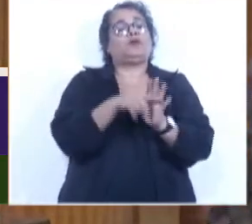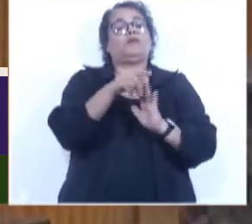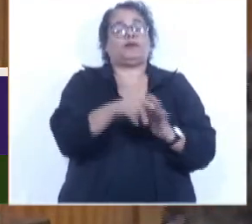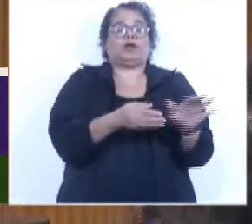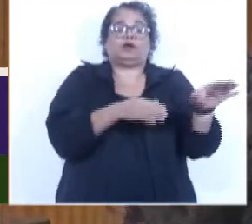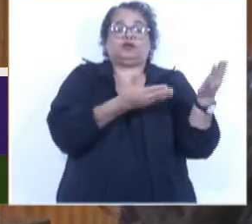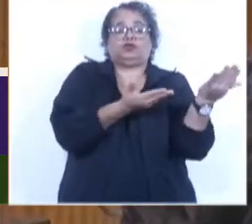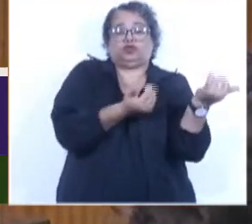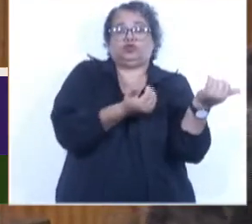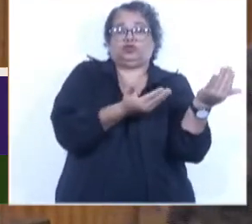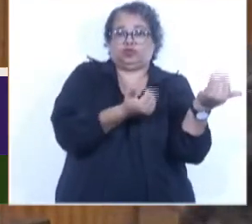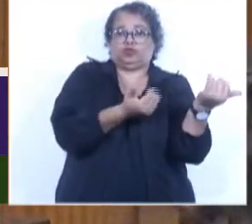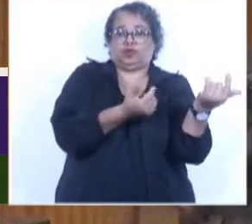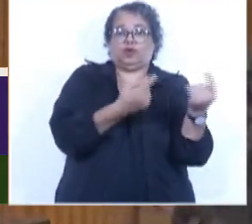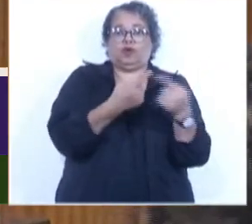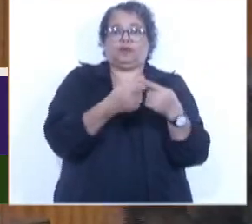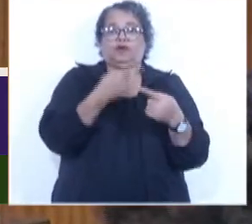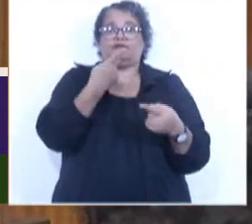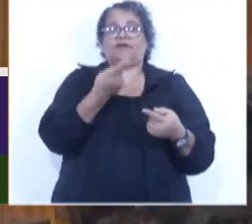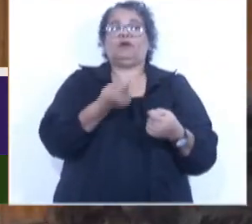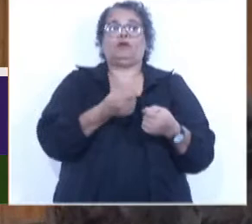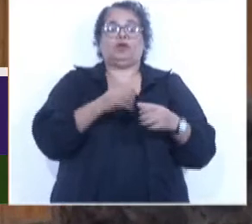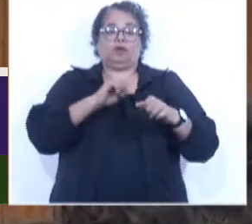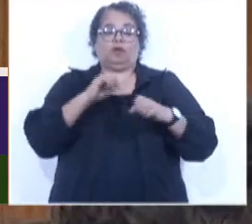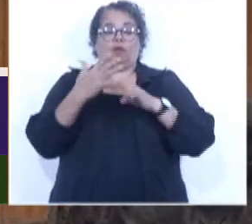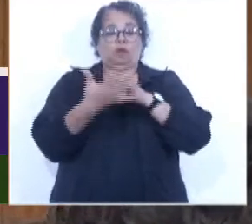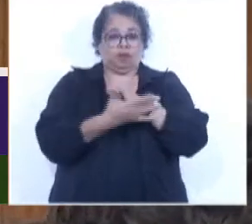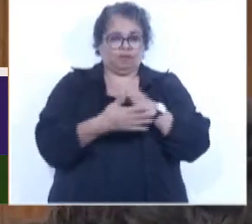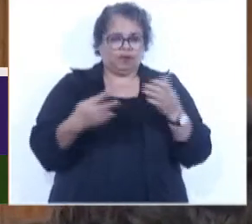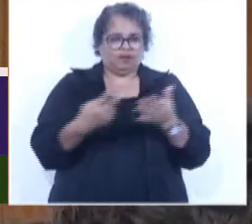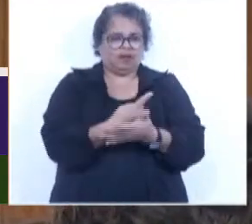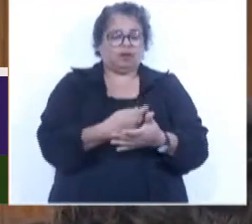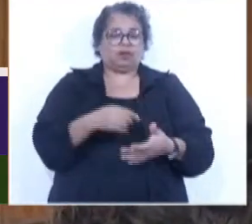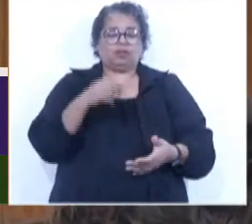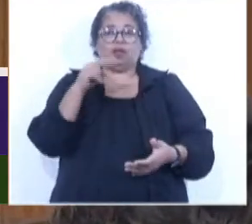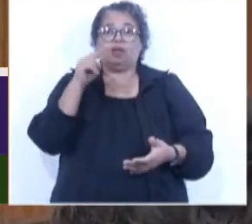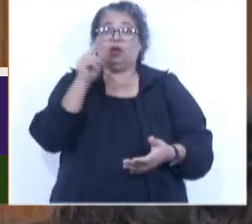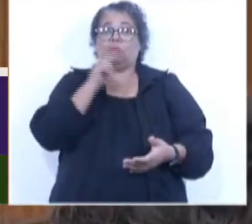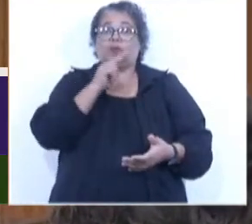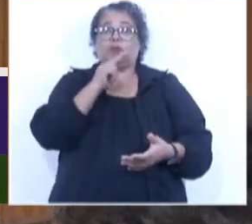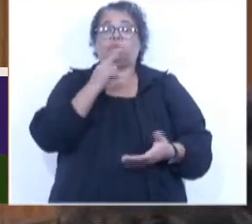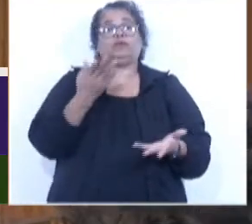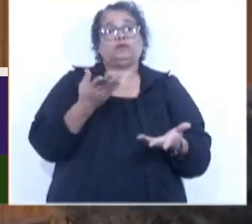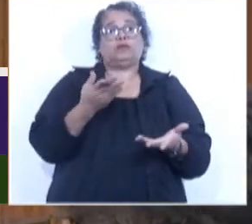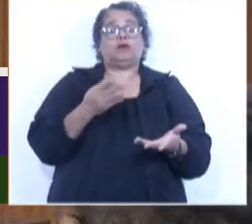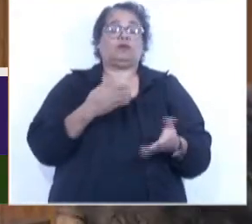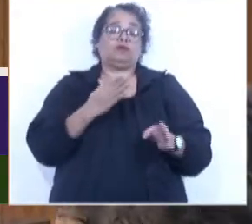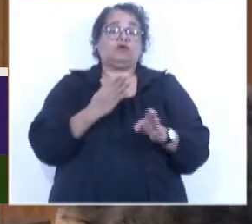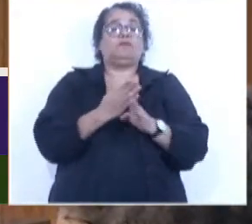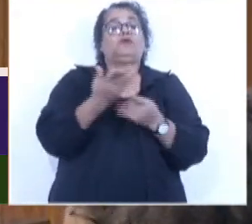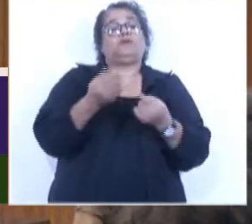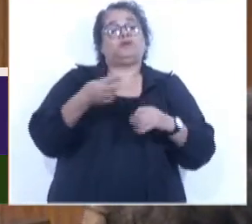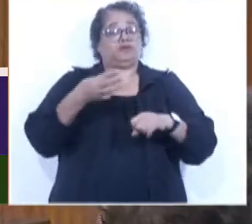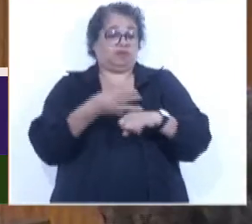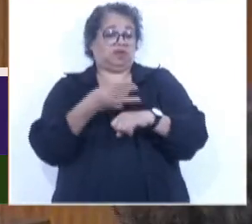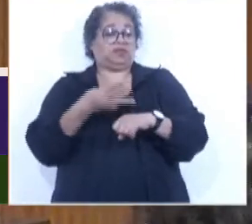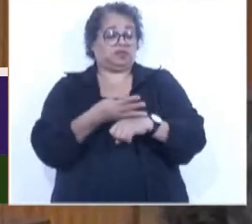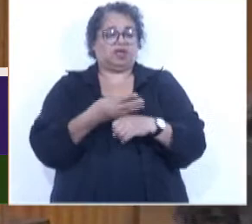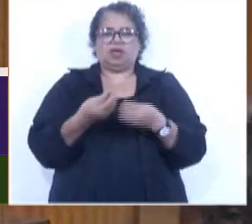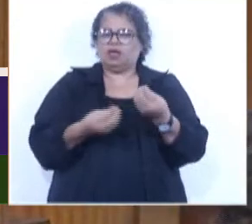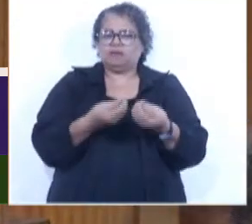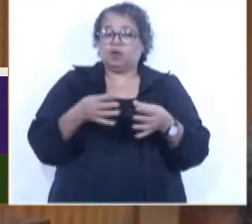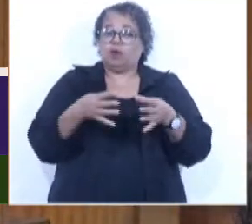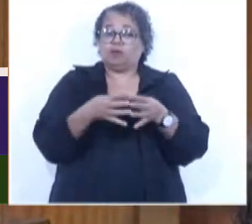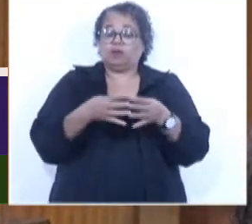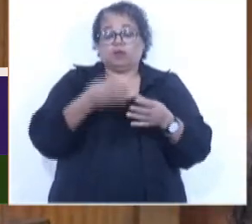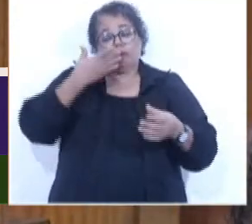que o convite ele surgiu muito rapidamente ficamos sabendo por um grupo de zap sendo que a gente está no Conselho da Criança